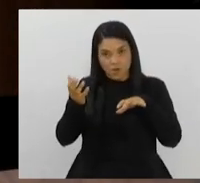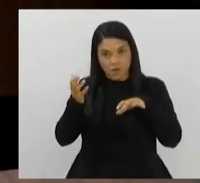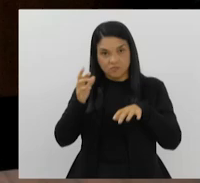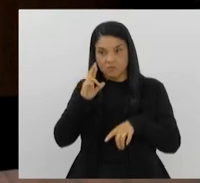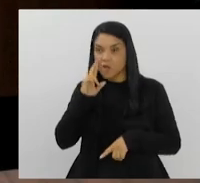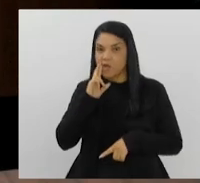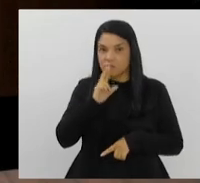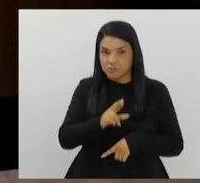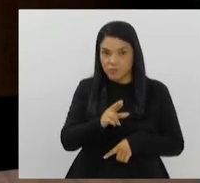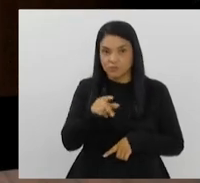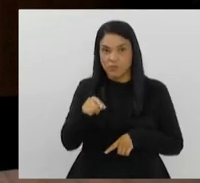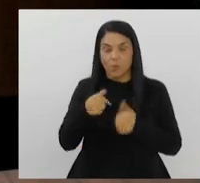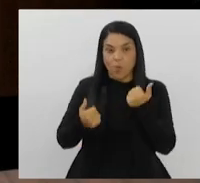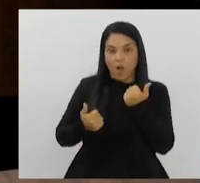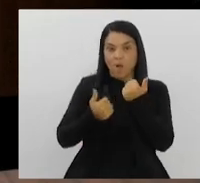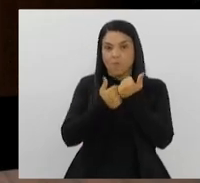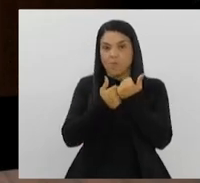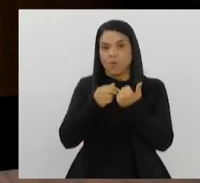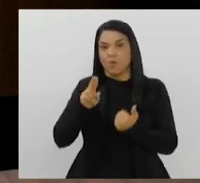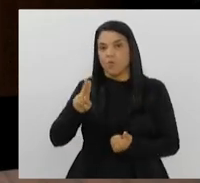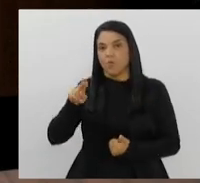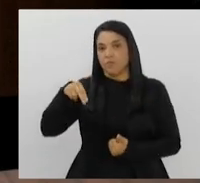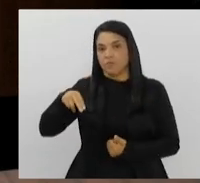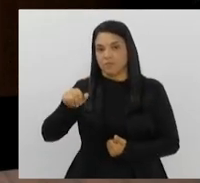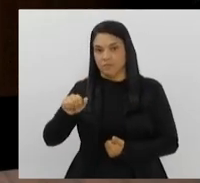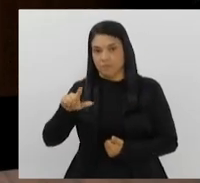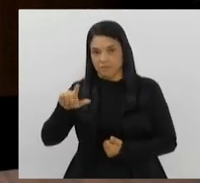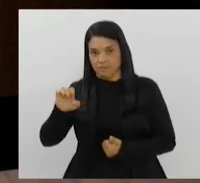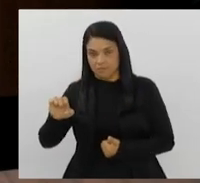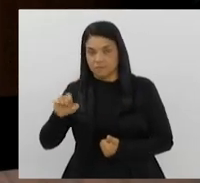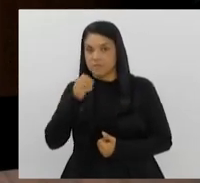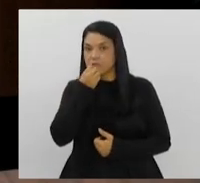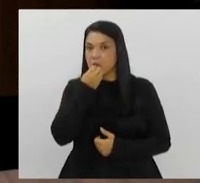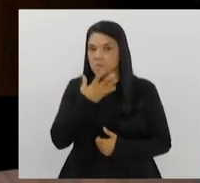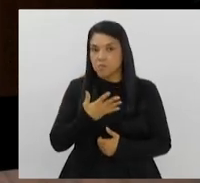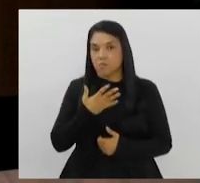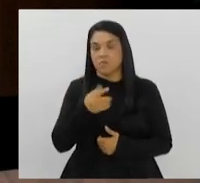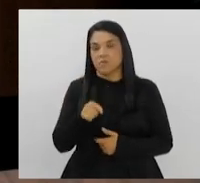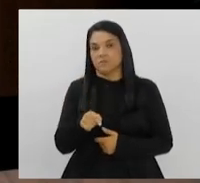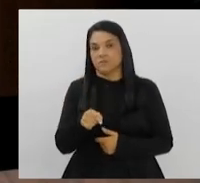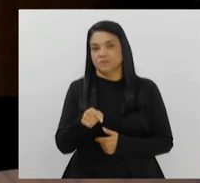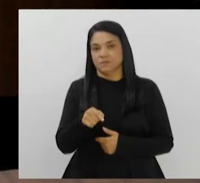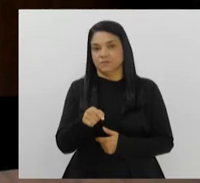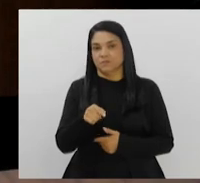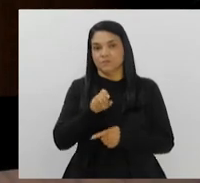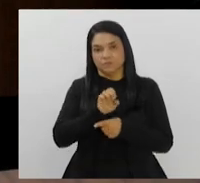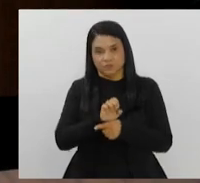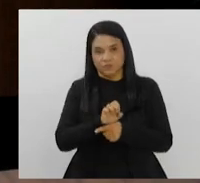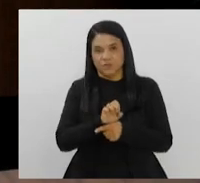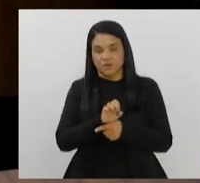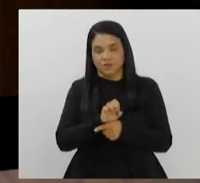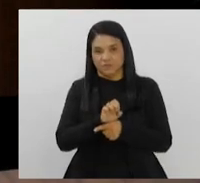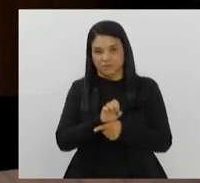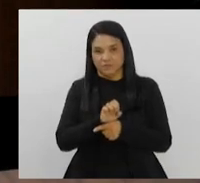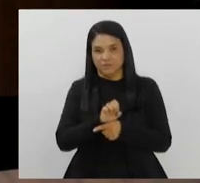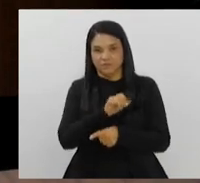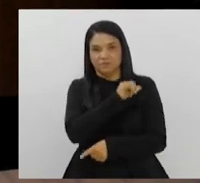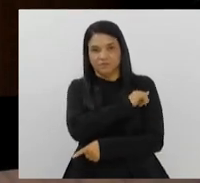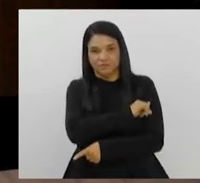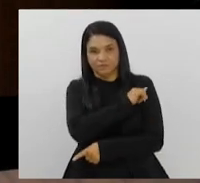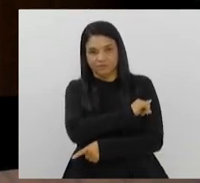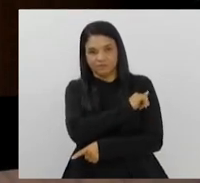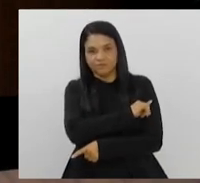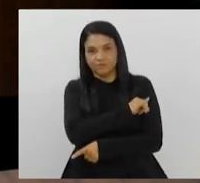à Unali seria benéfica, né, para o Estado do Rio de